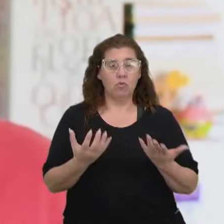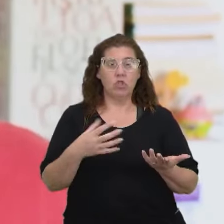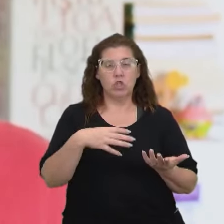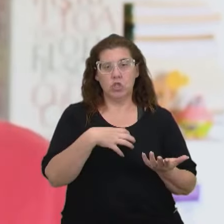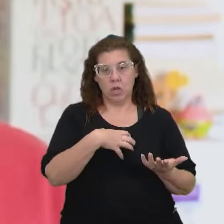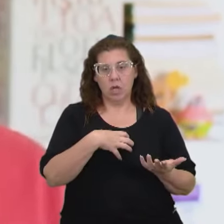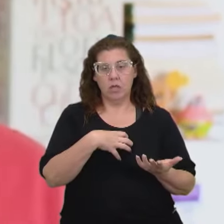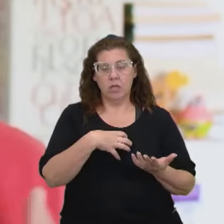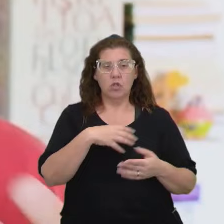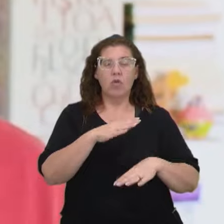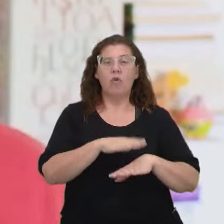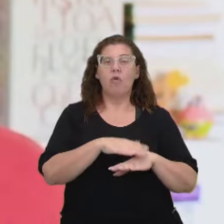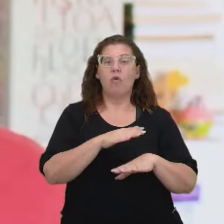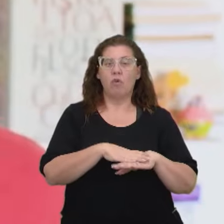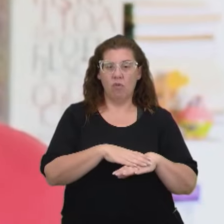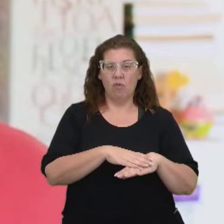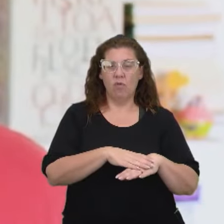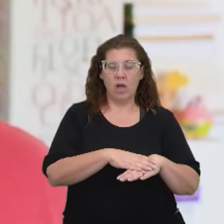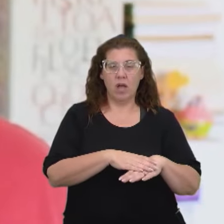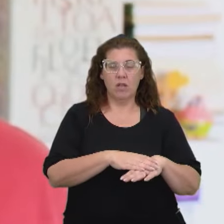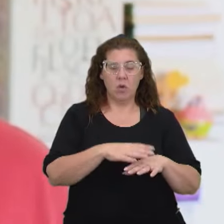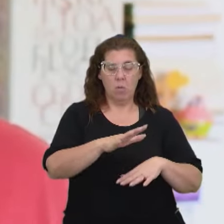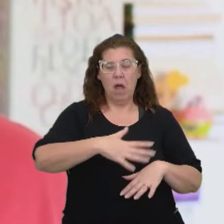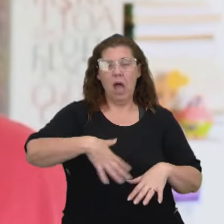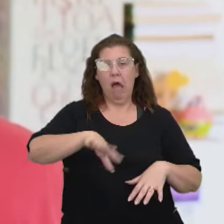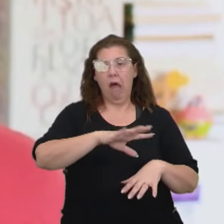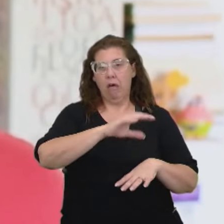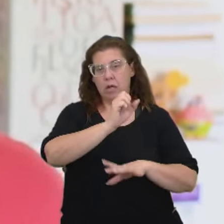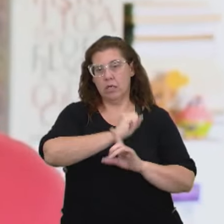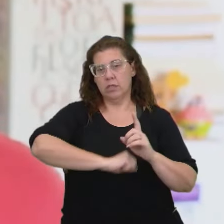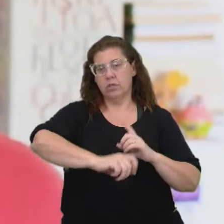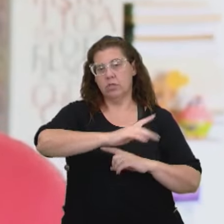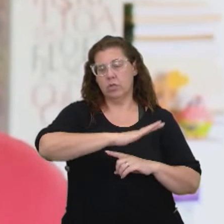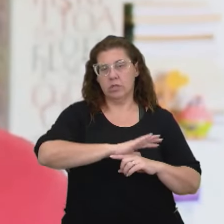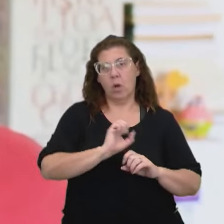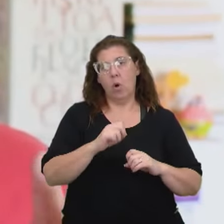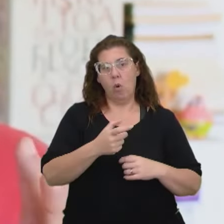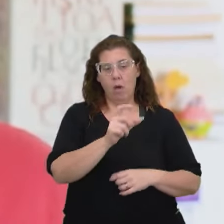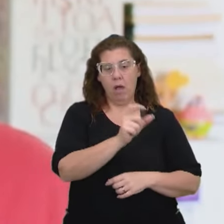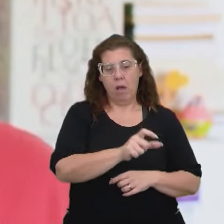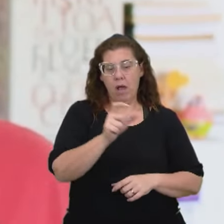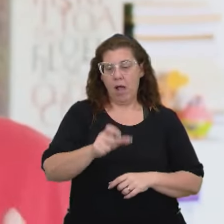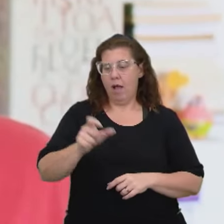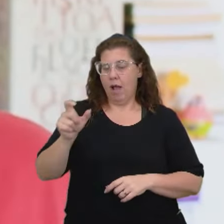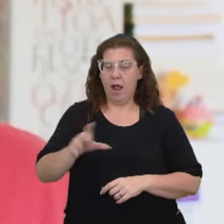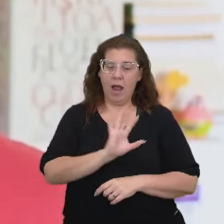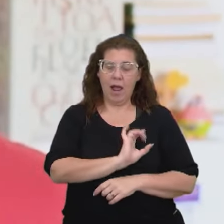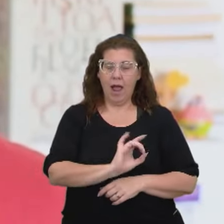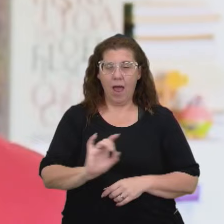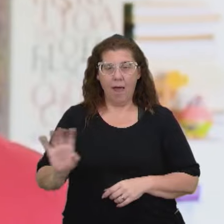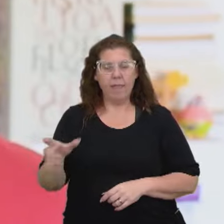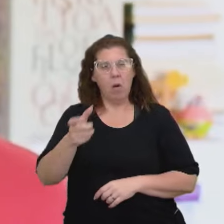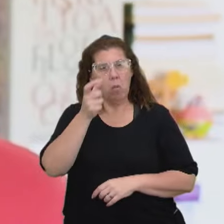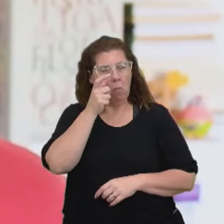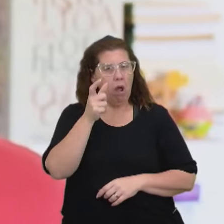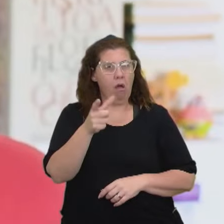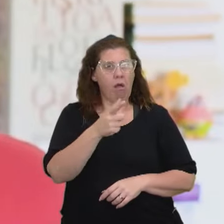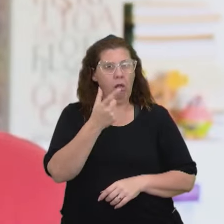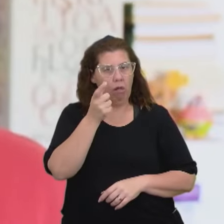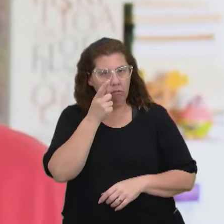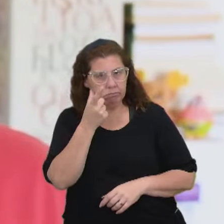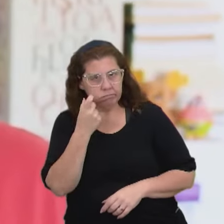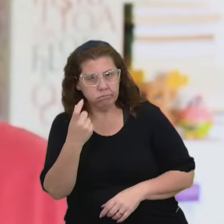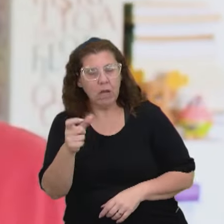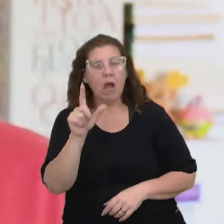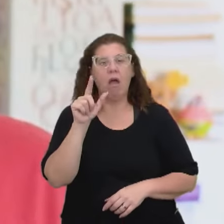forma aplica isso a um corpo social ou até mesmo a corpos individuais. O que mais interessa inicialmente ao Foucault